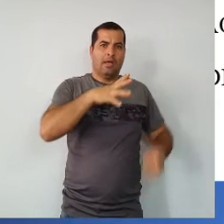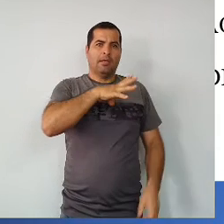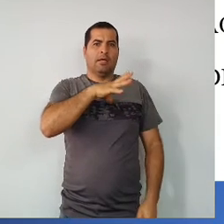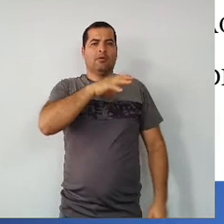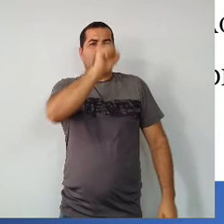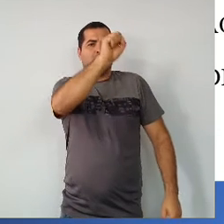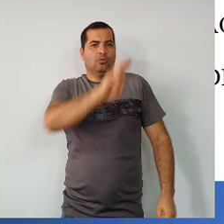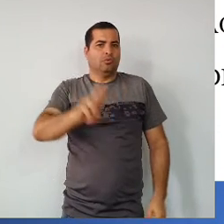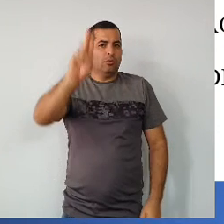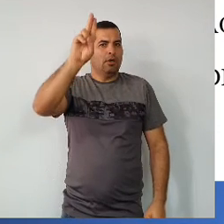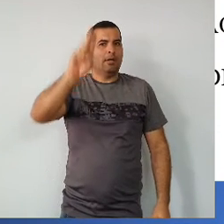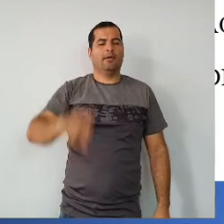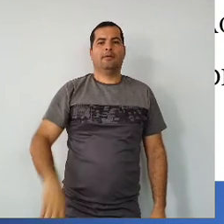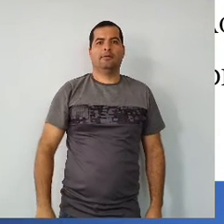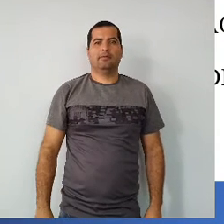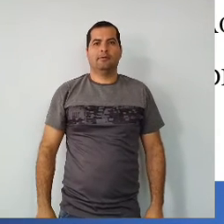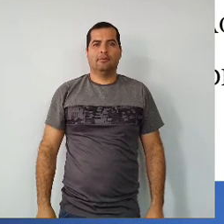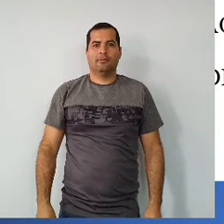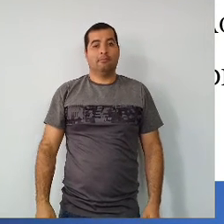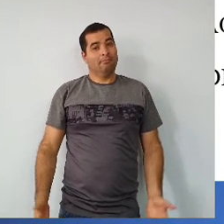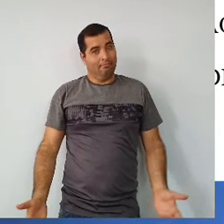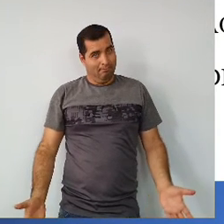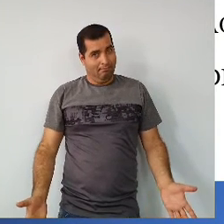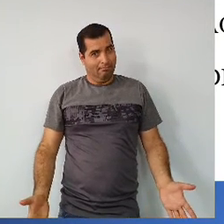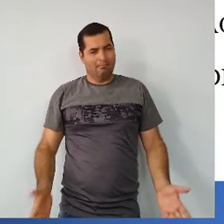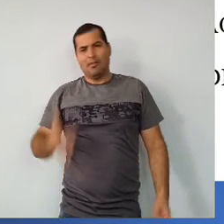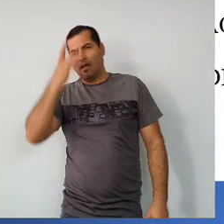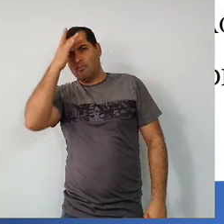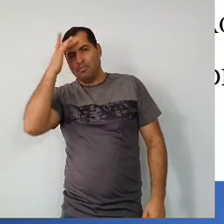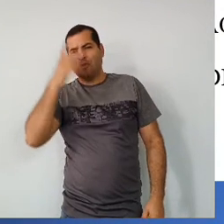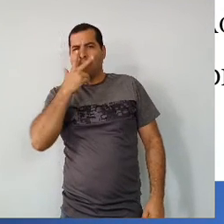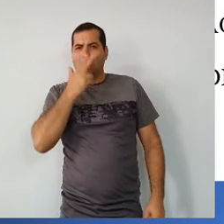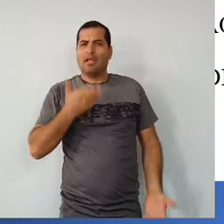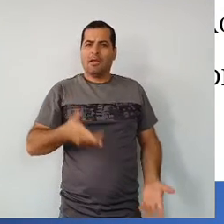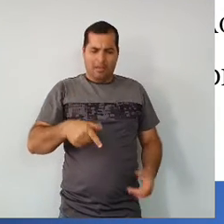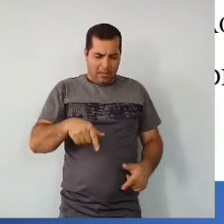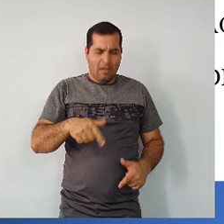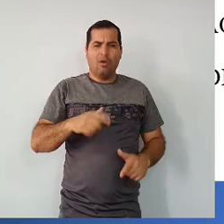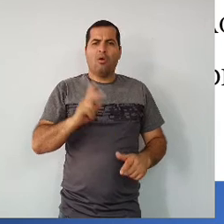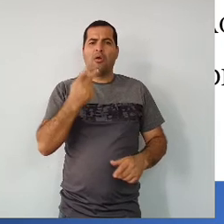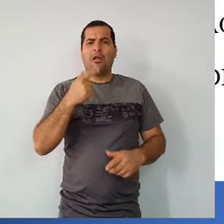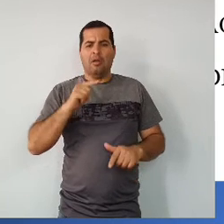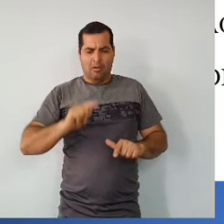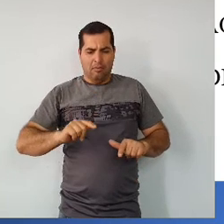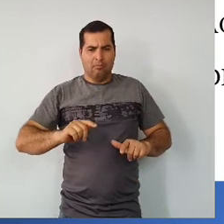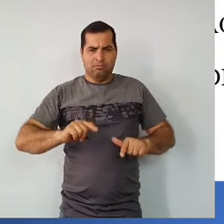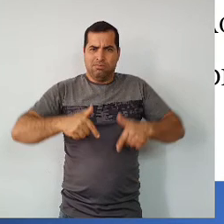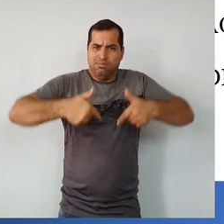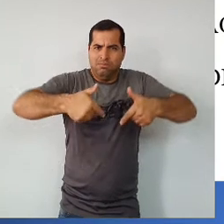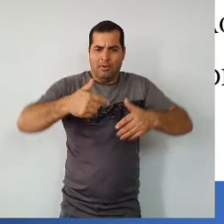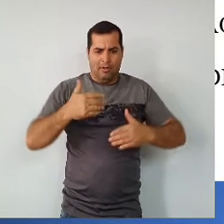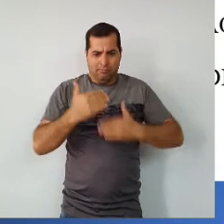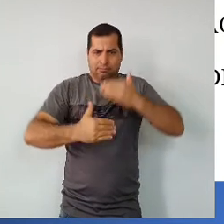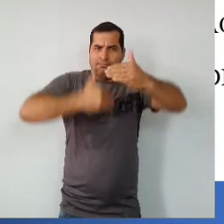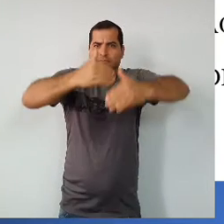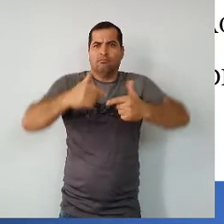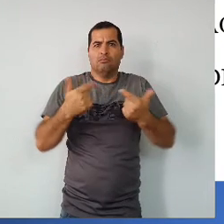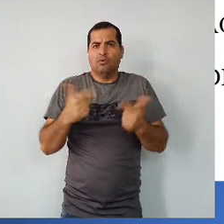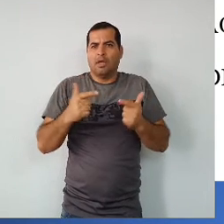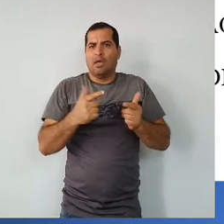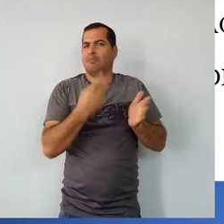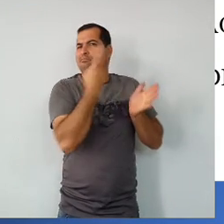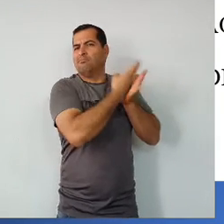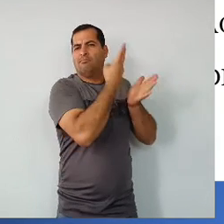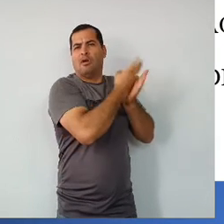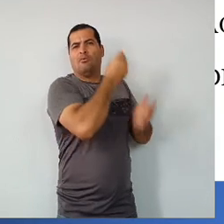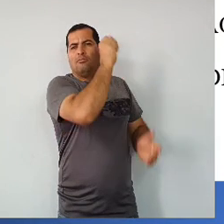da cidade de Sumaré. E as pessoas não viam grande evolução nesse distrito, pois o dinheiro ficava tudo